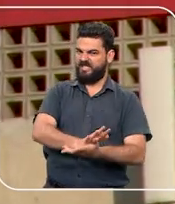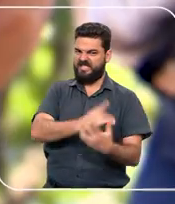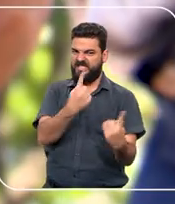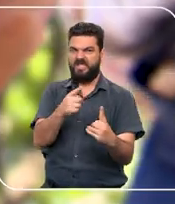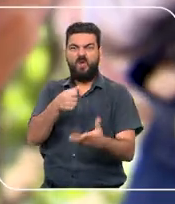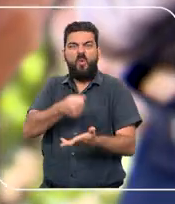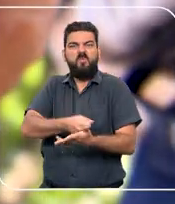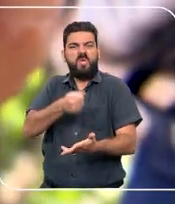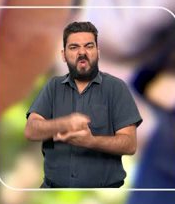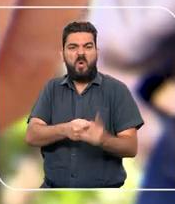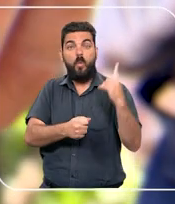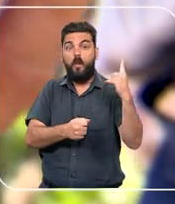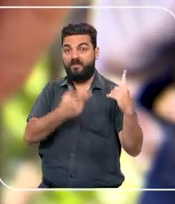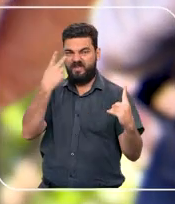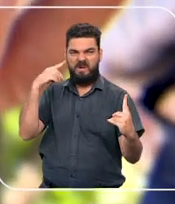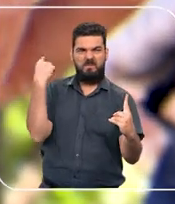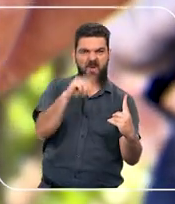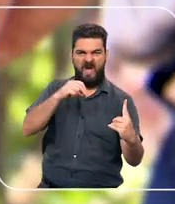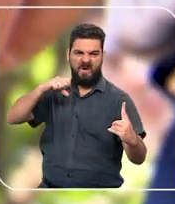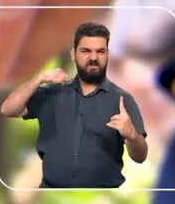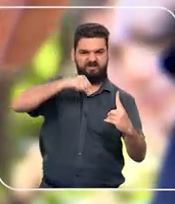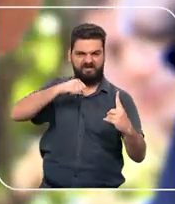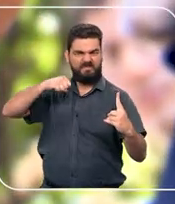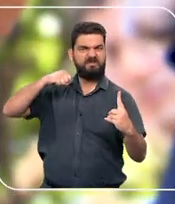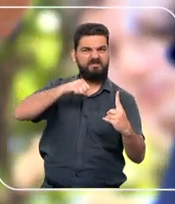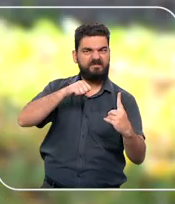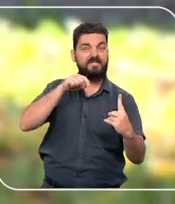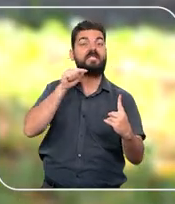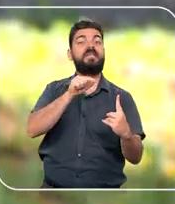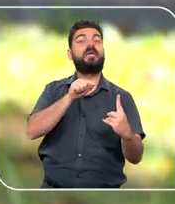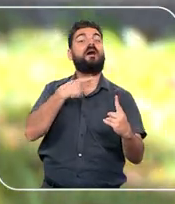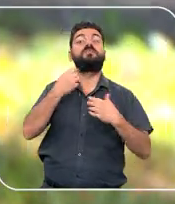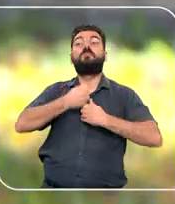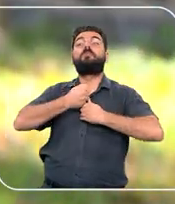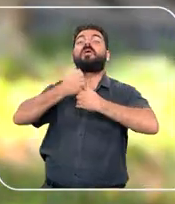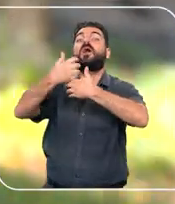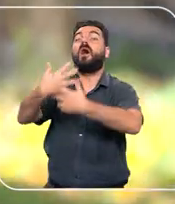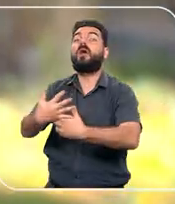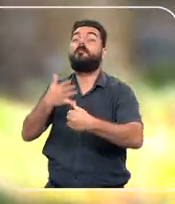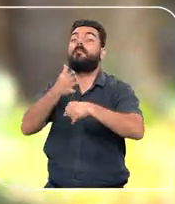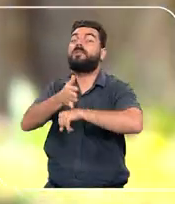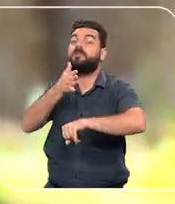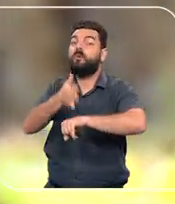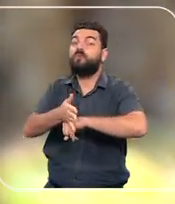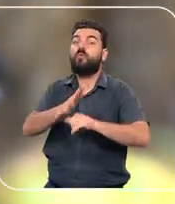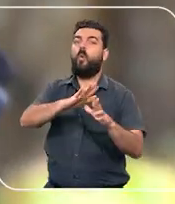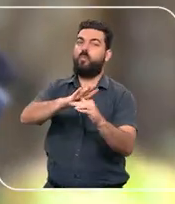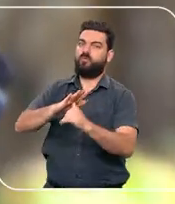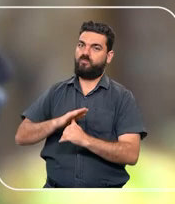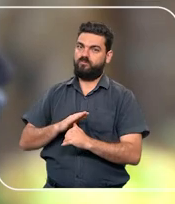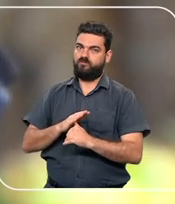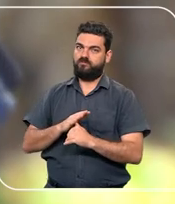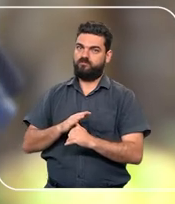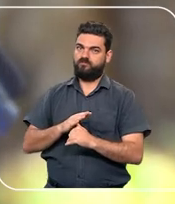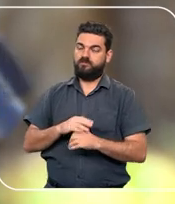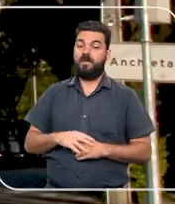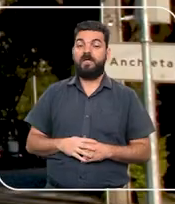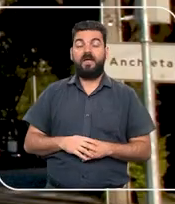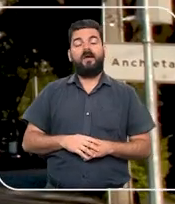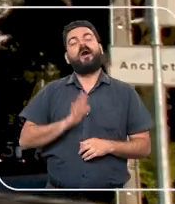tortura porque teriam forçado um homem mediante violência e grave ameaça a confessar participação em um